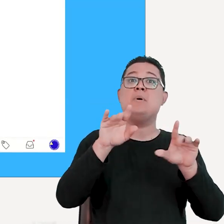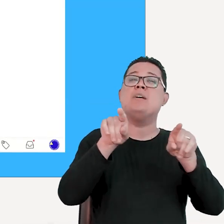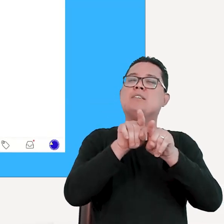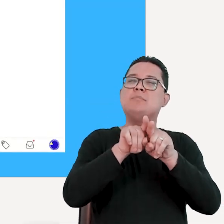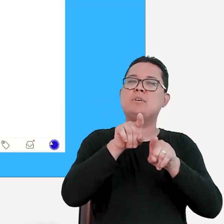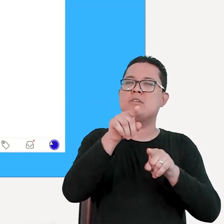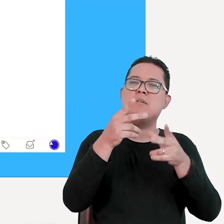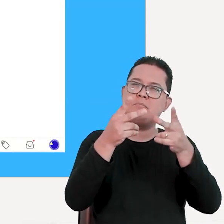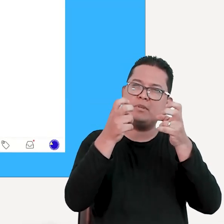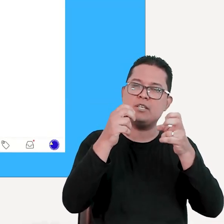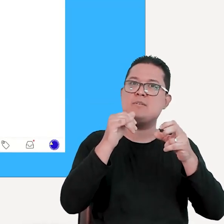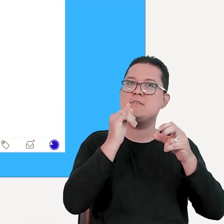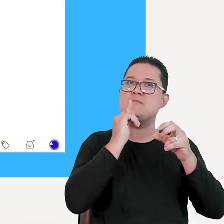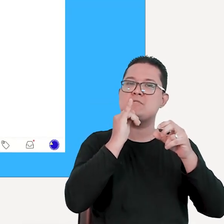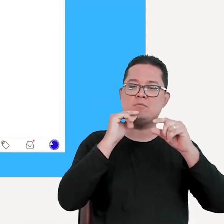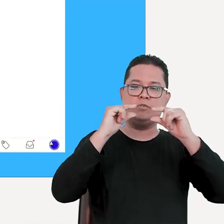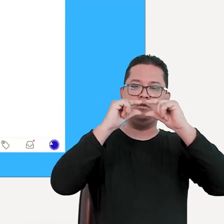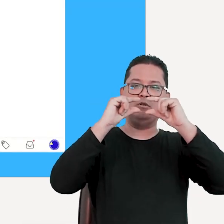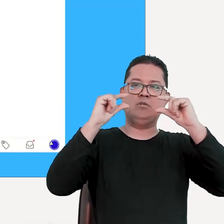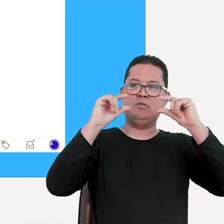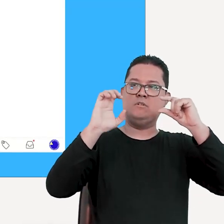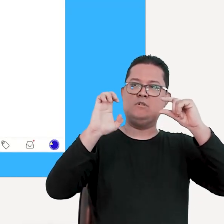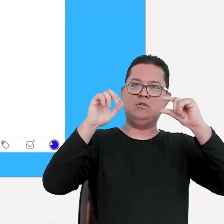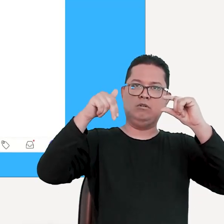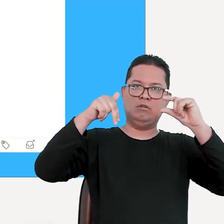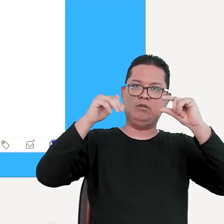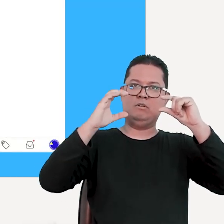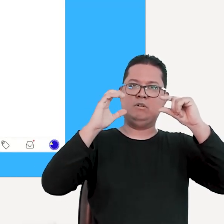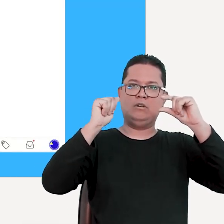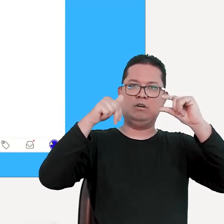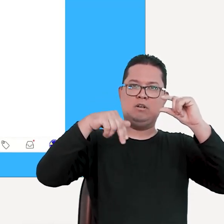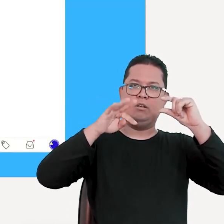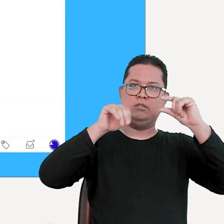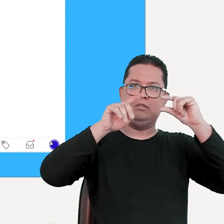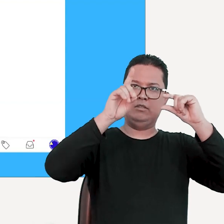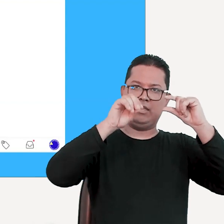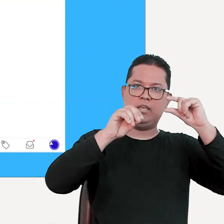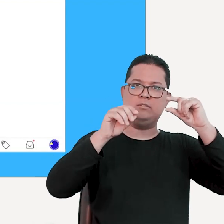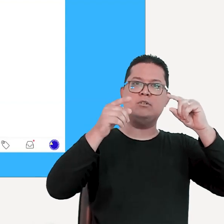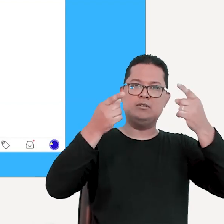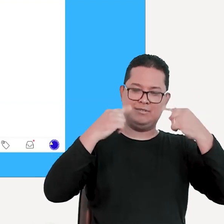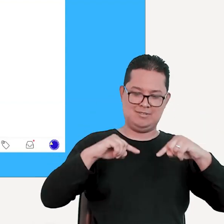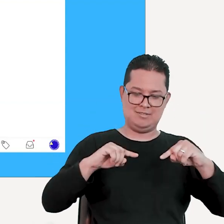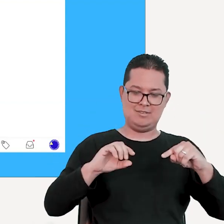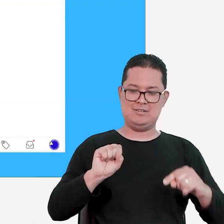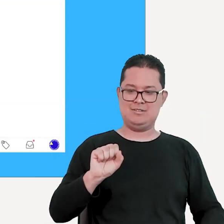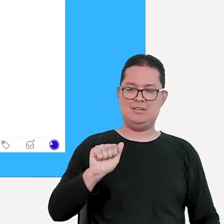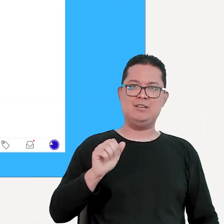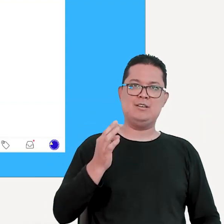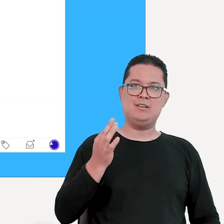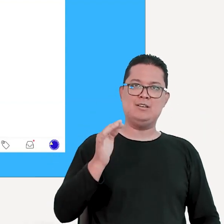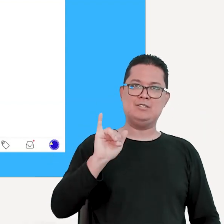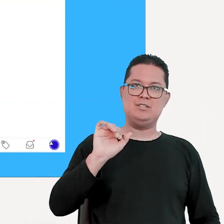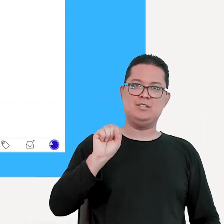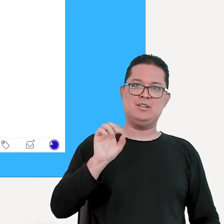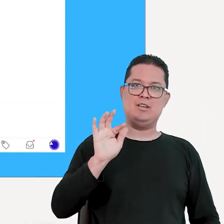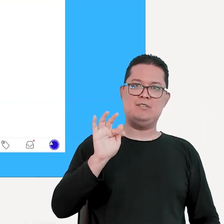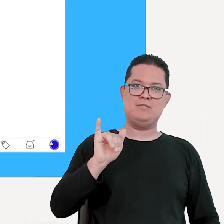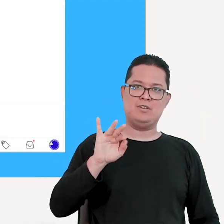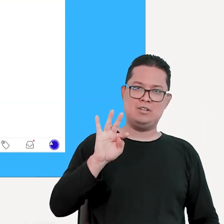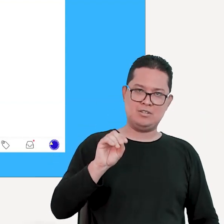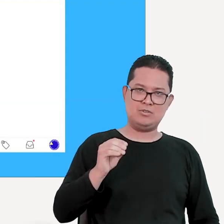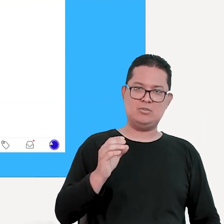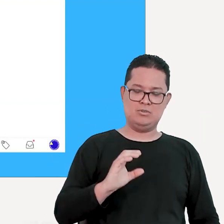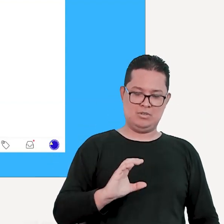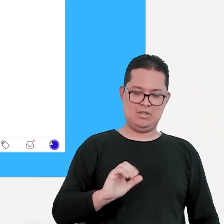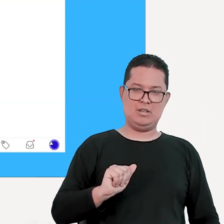que a palavra principal, encantado, satisfeito, cansado, ela está em caixa alta e está em negrito. Se eu ler apenas as